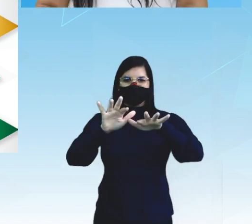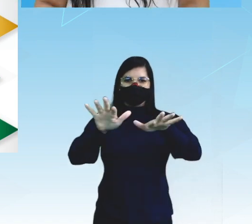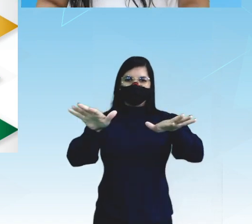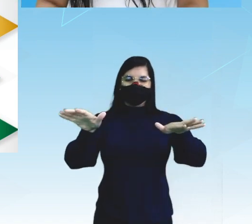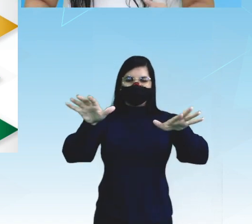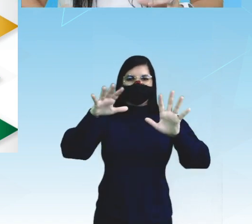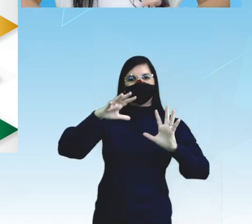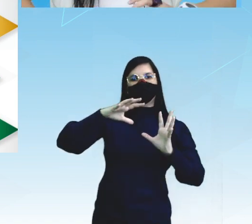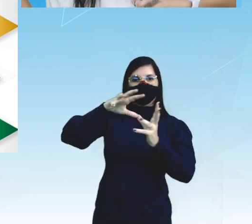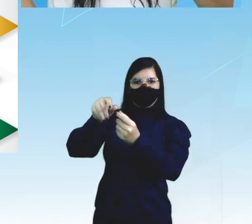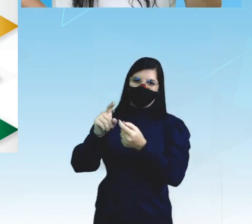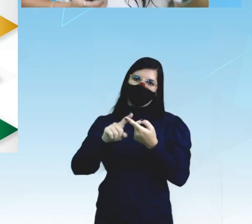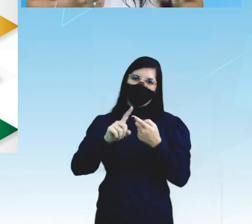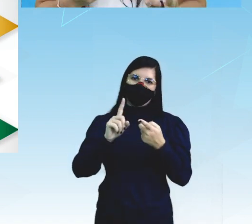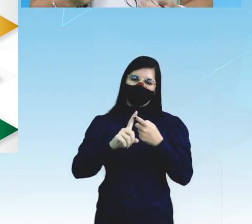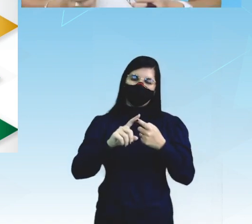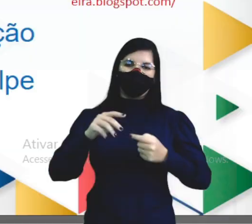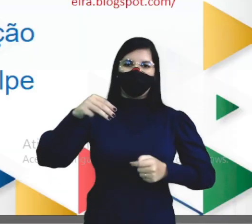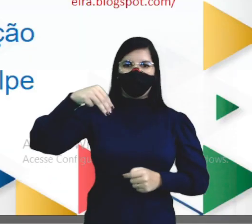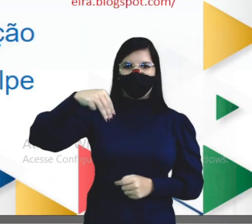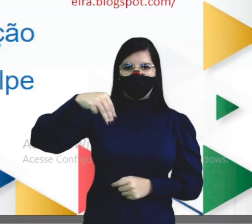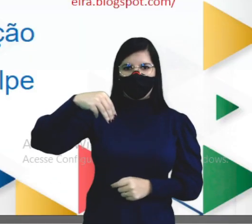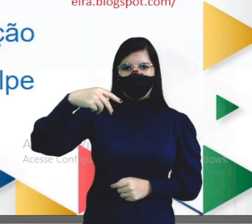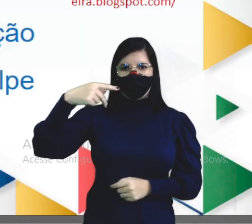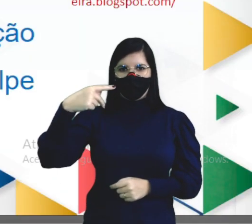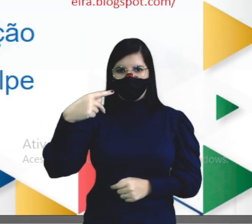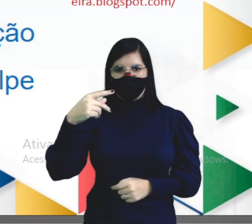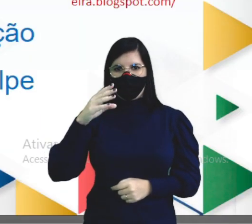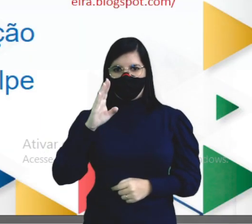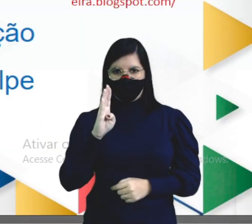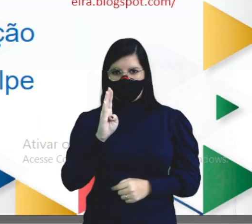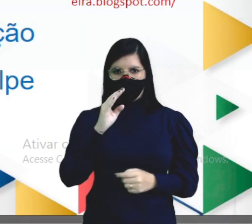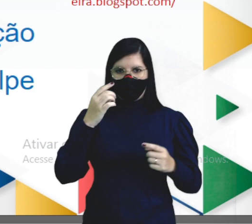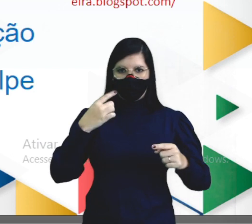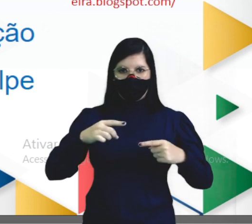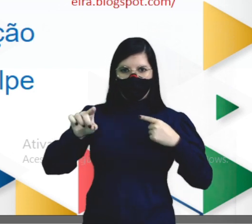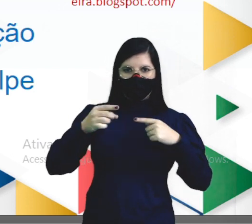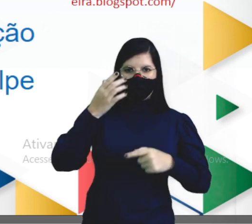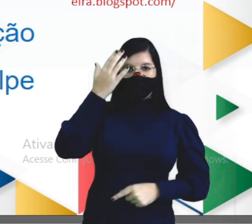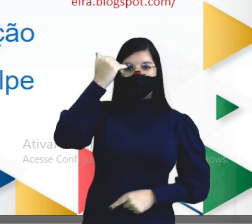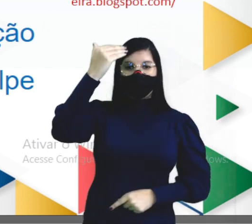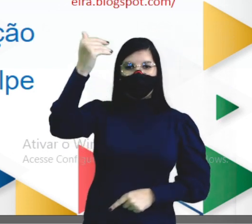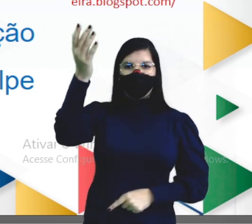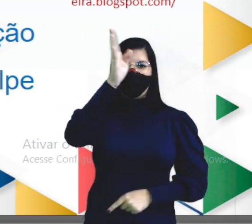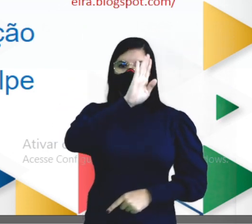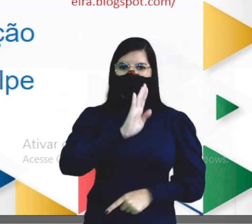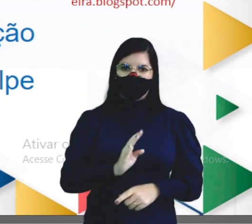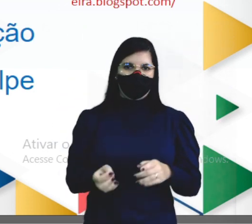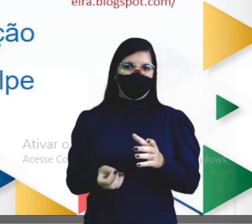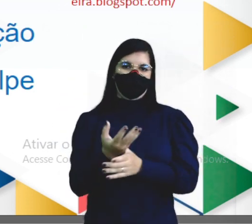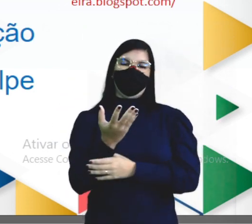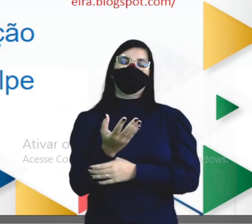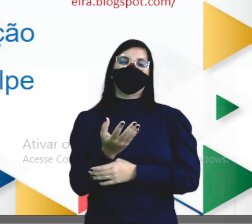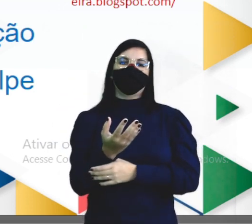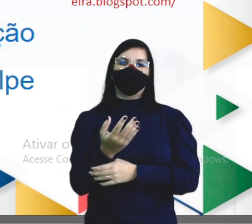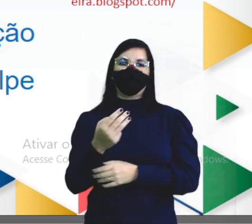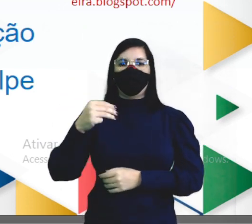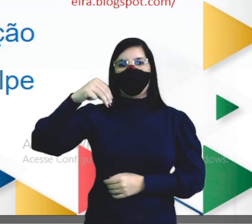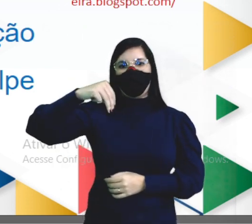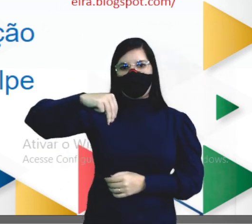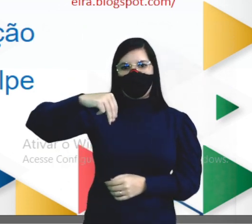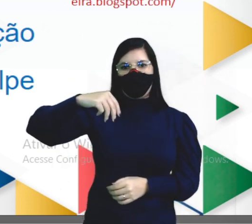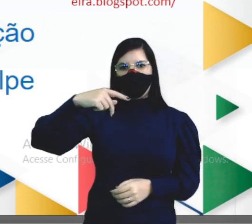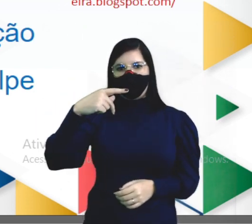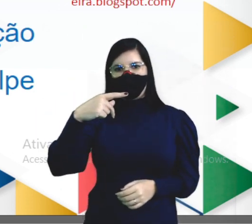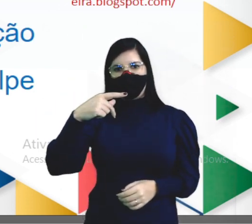quanto no mundo, que a MPB, a música popular brasileira, começou a surgir. A sigla